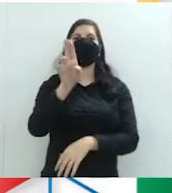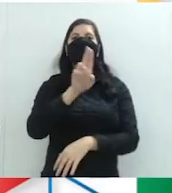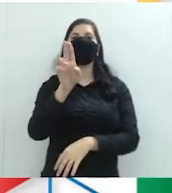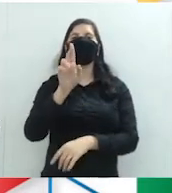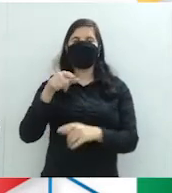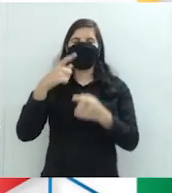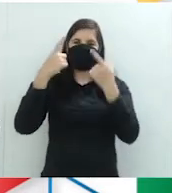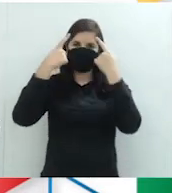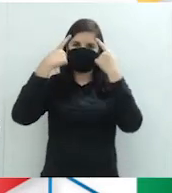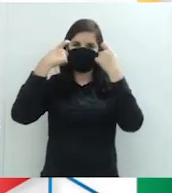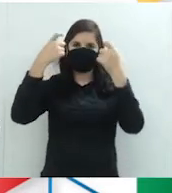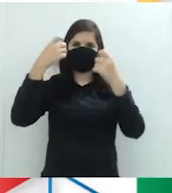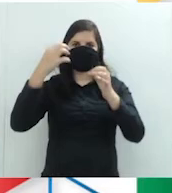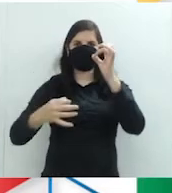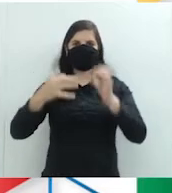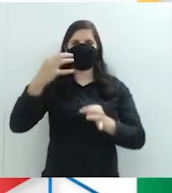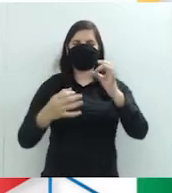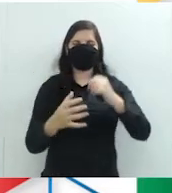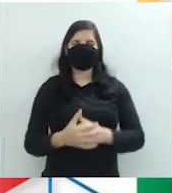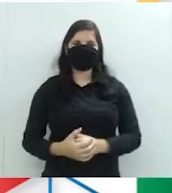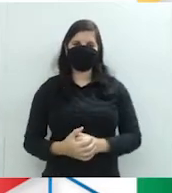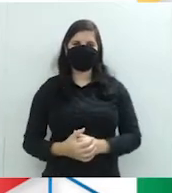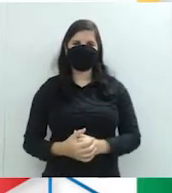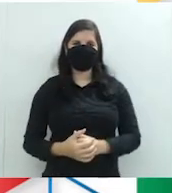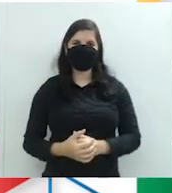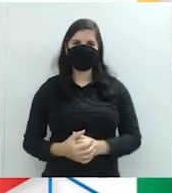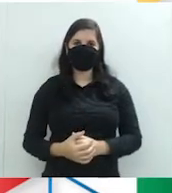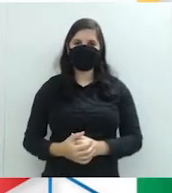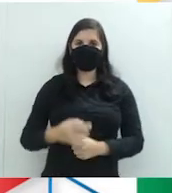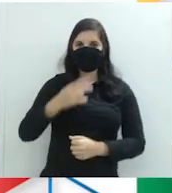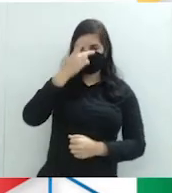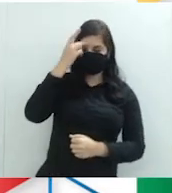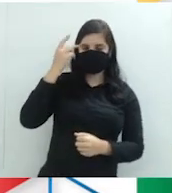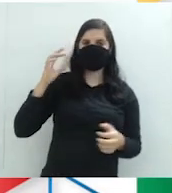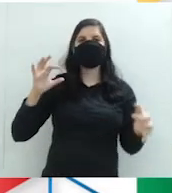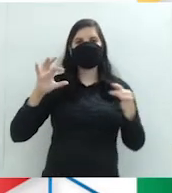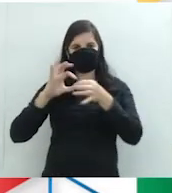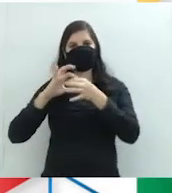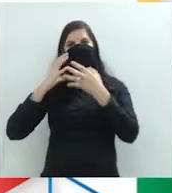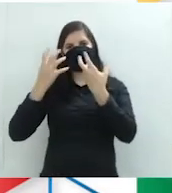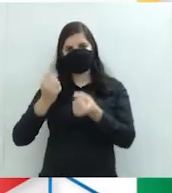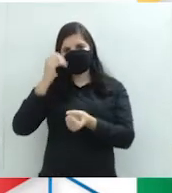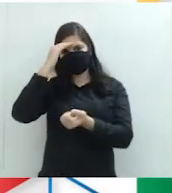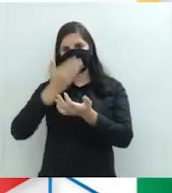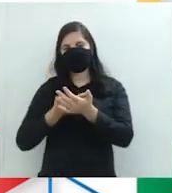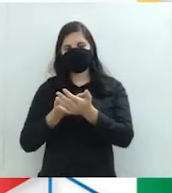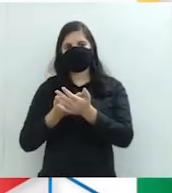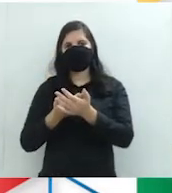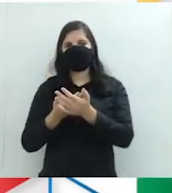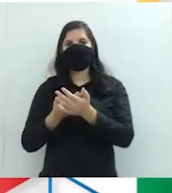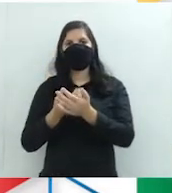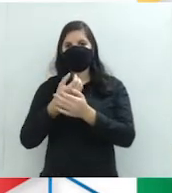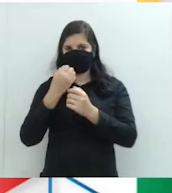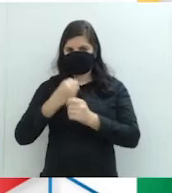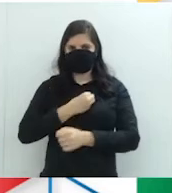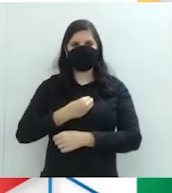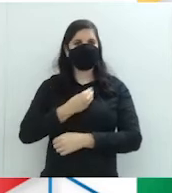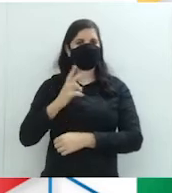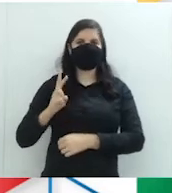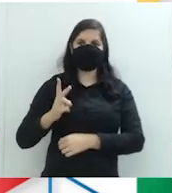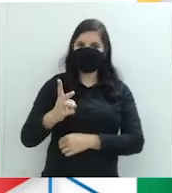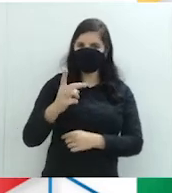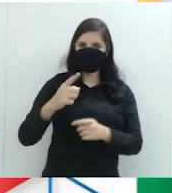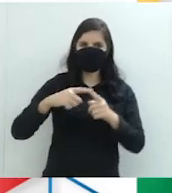Guerra Justa. Ou seja, quem era aliado, quem se convertia, quem não